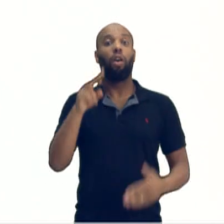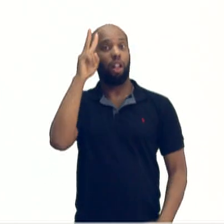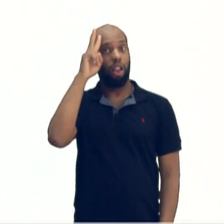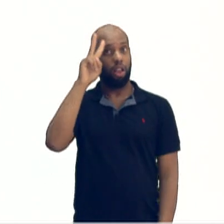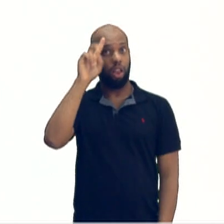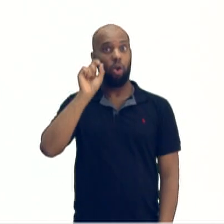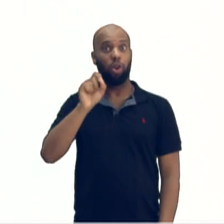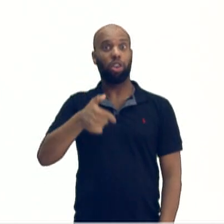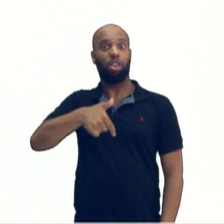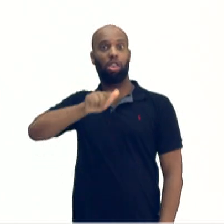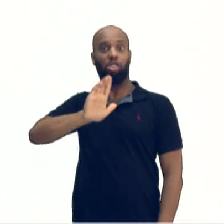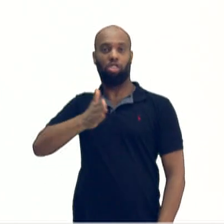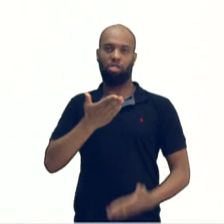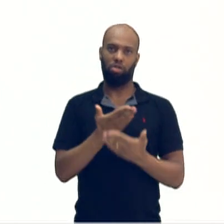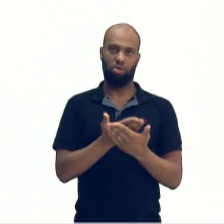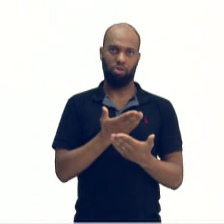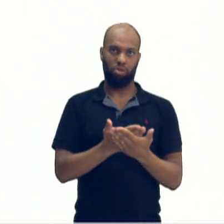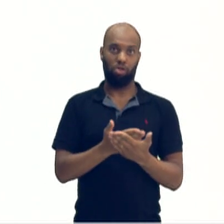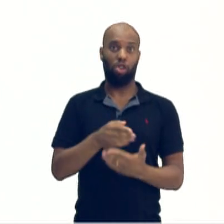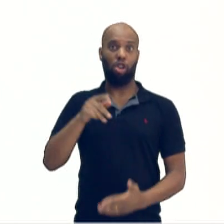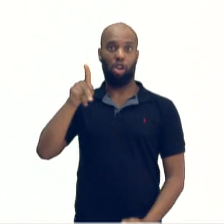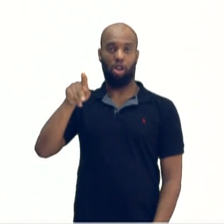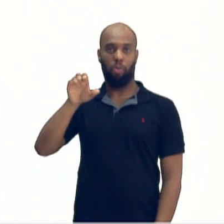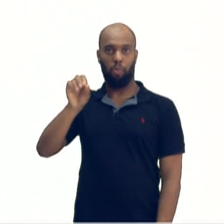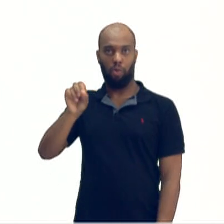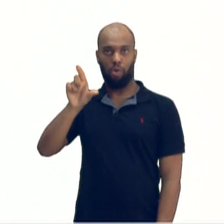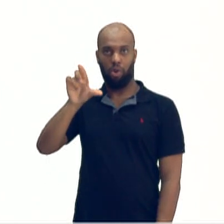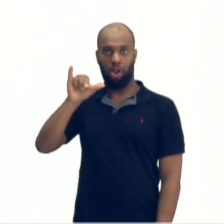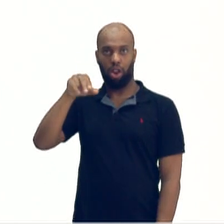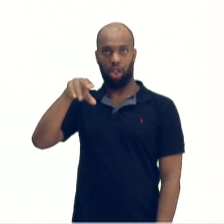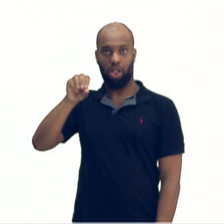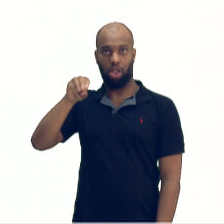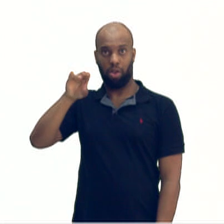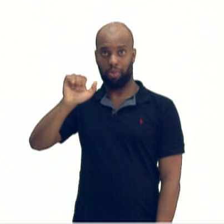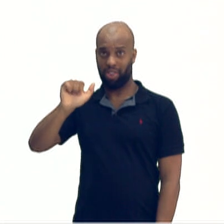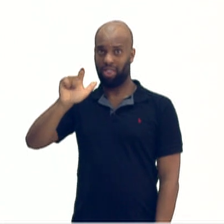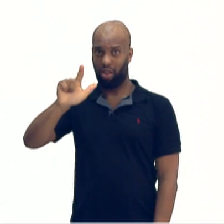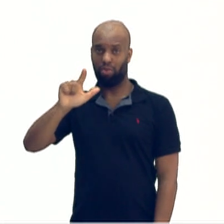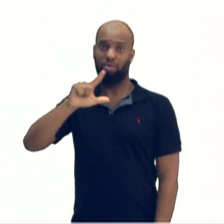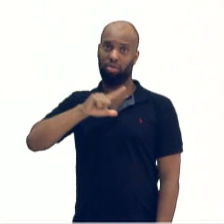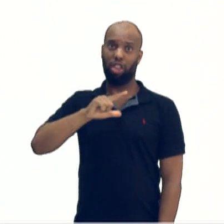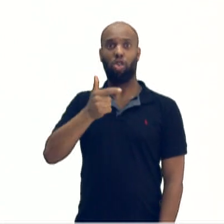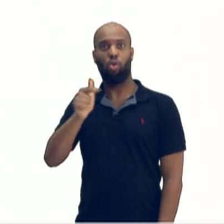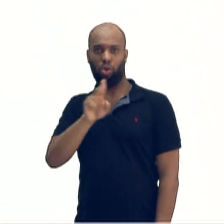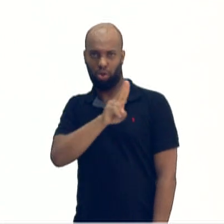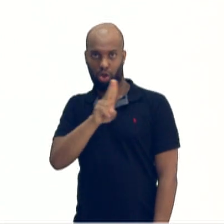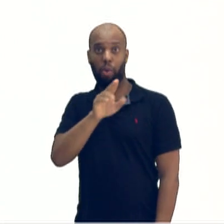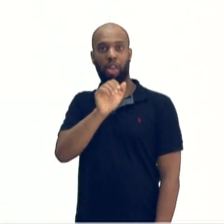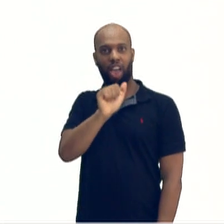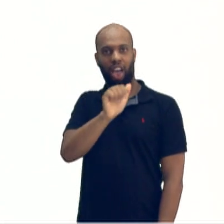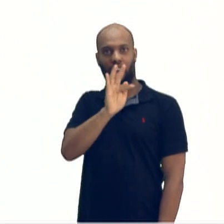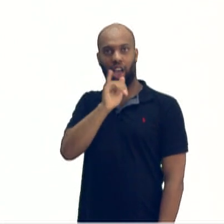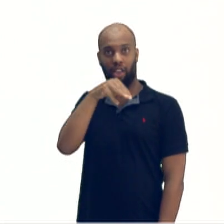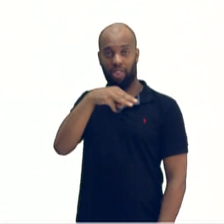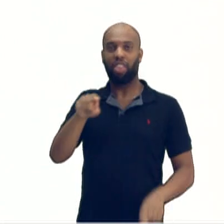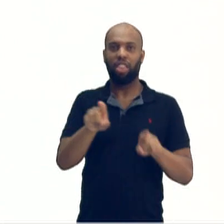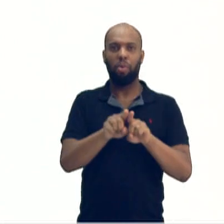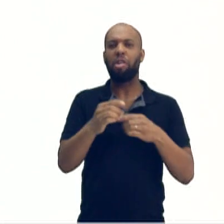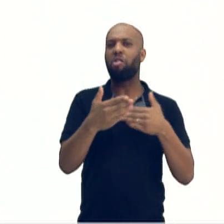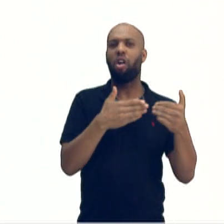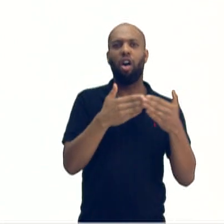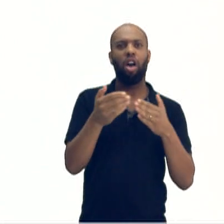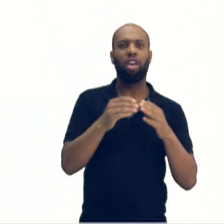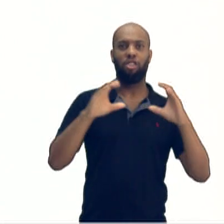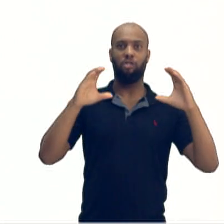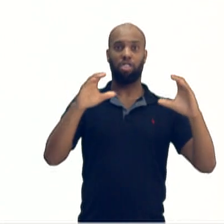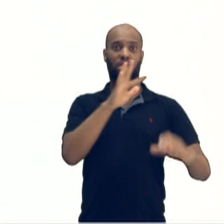relembrar, chama-se função polinomial do primeiro grau ou função afim, qualquer função f de números